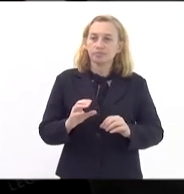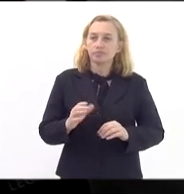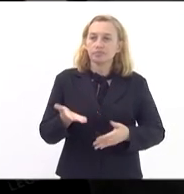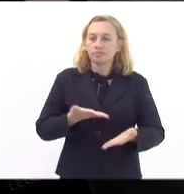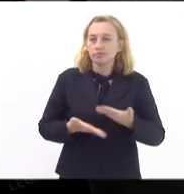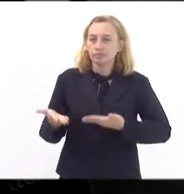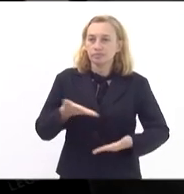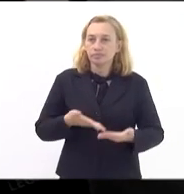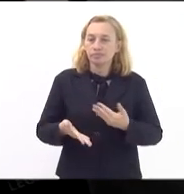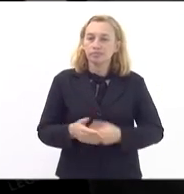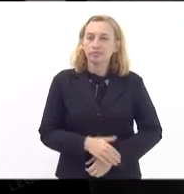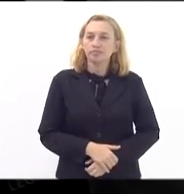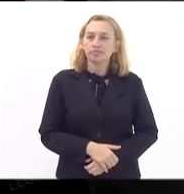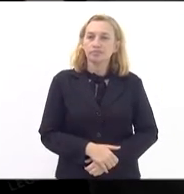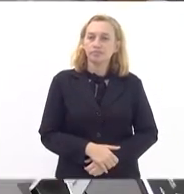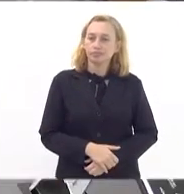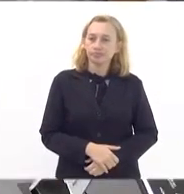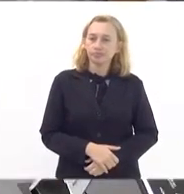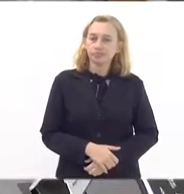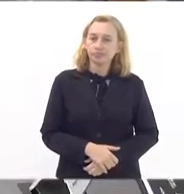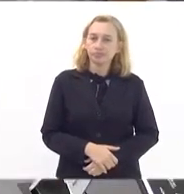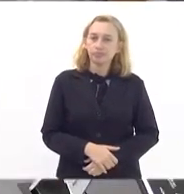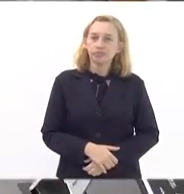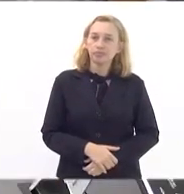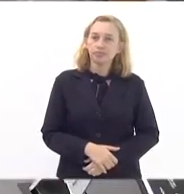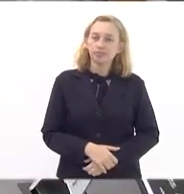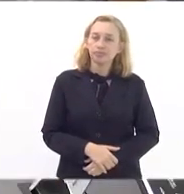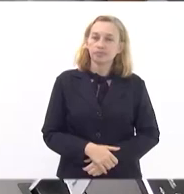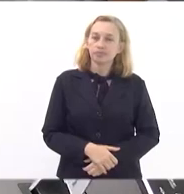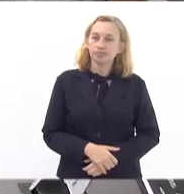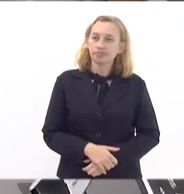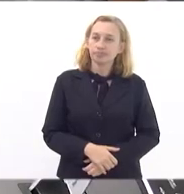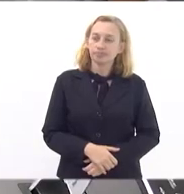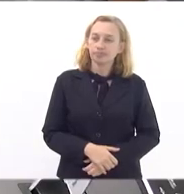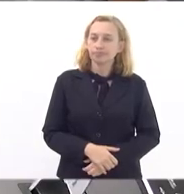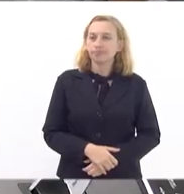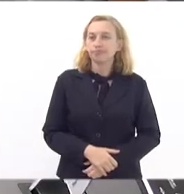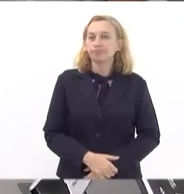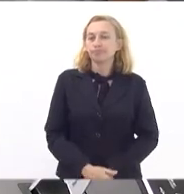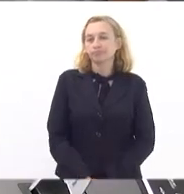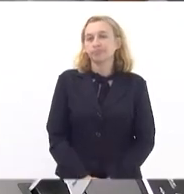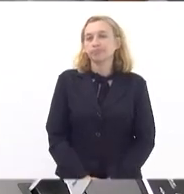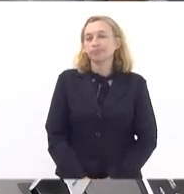G1 e eu acho que é